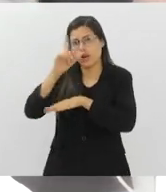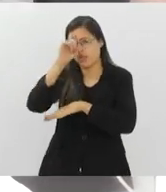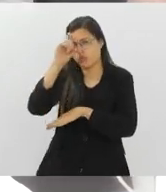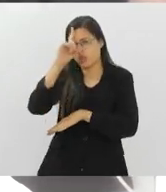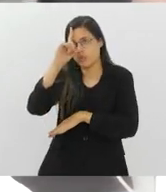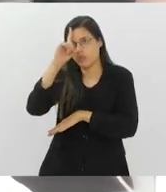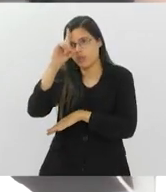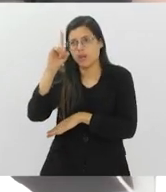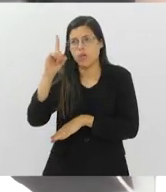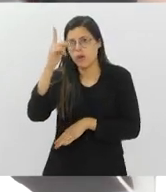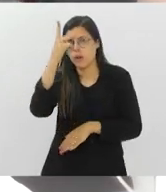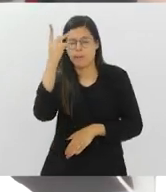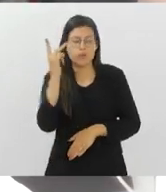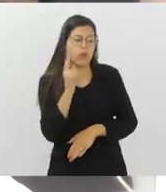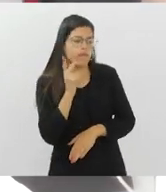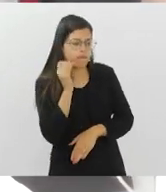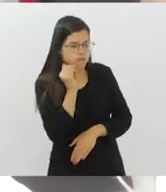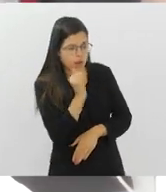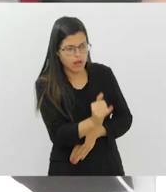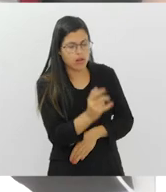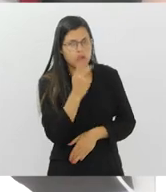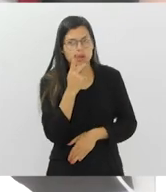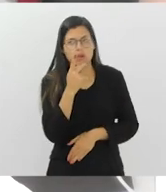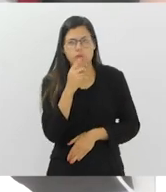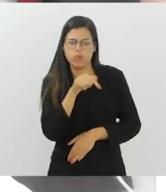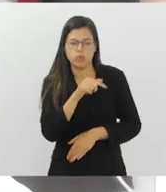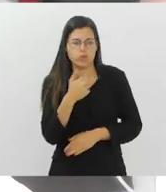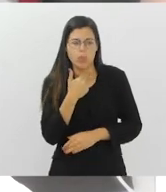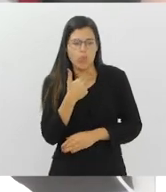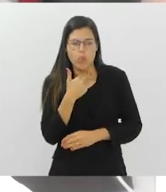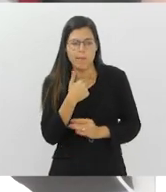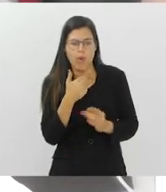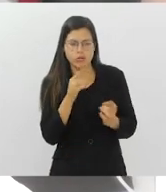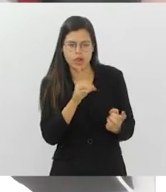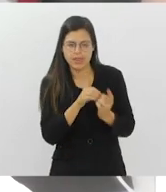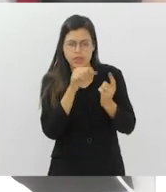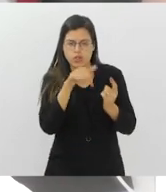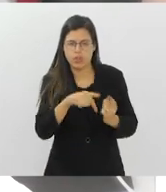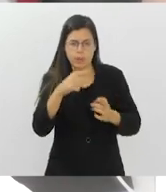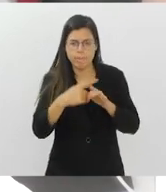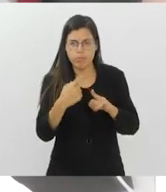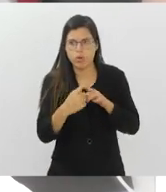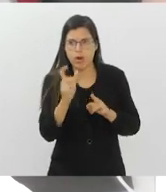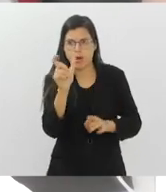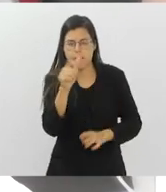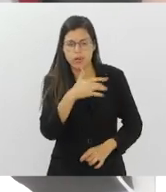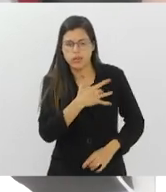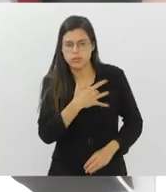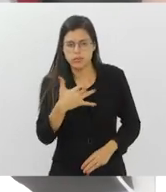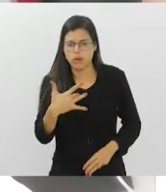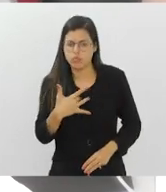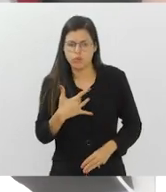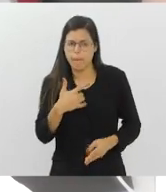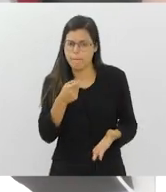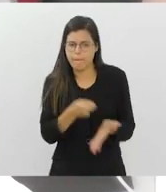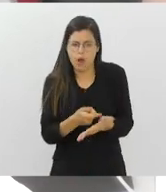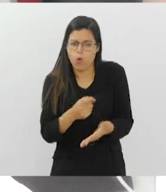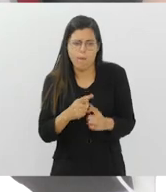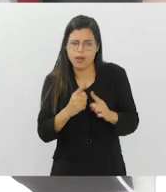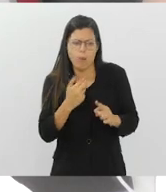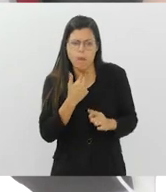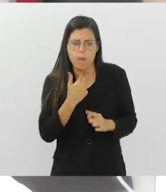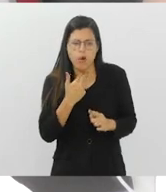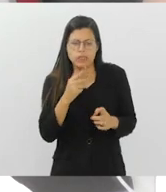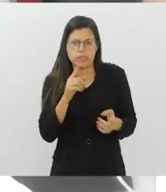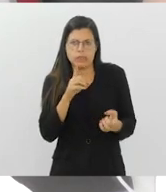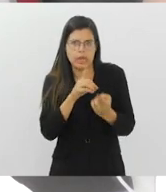o sujeito dizer para ele: você não pode ser atendido aqui porque o seu plano, com o seu boleto pago, você não é atendido. Isso que não